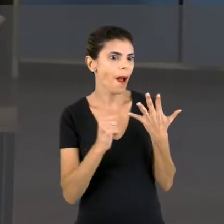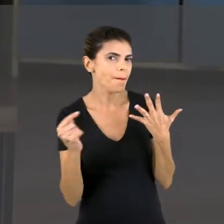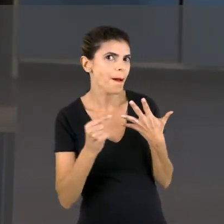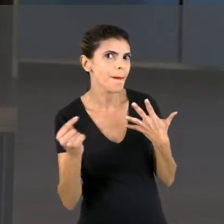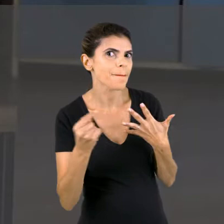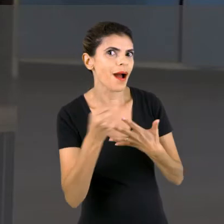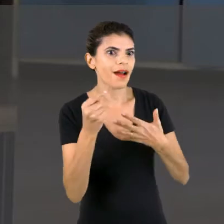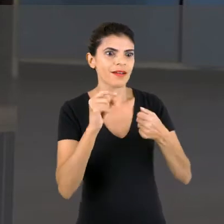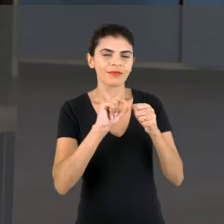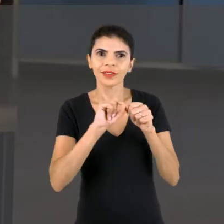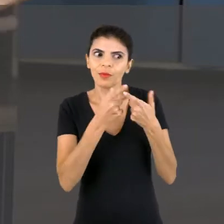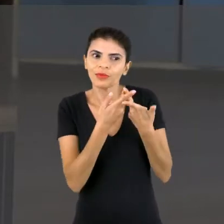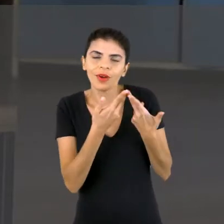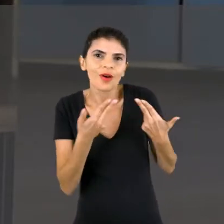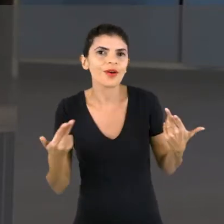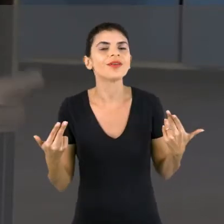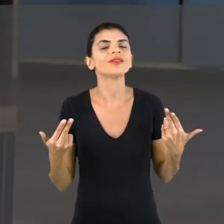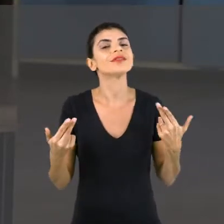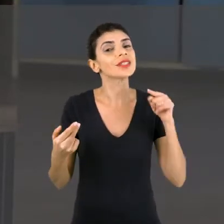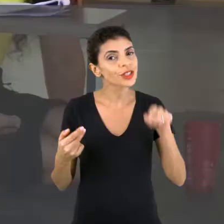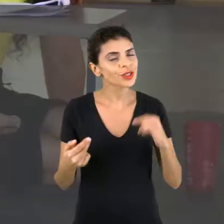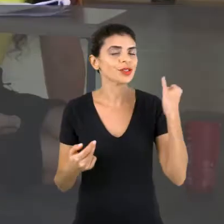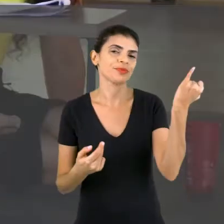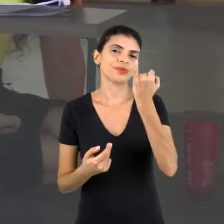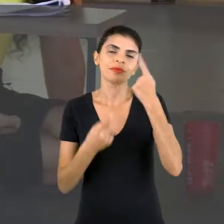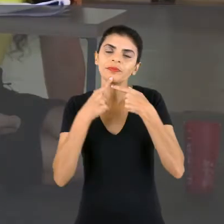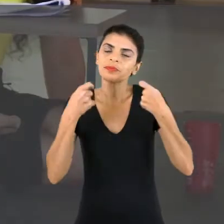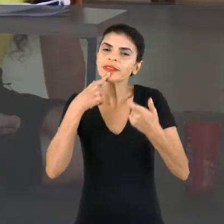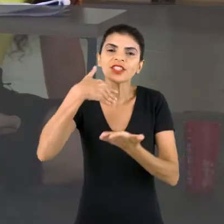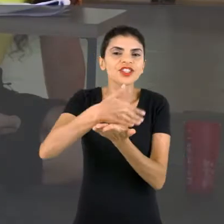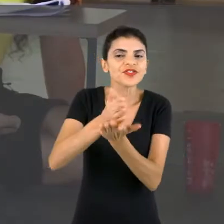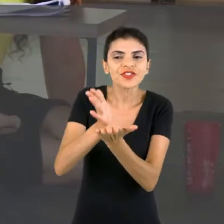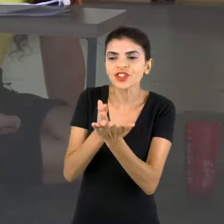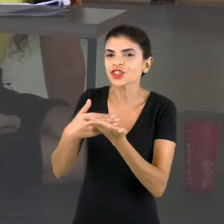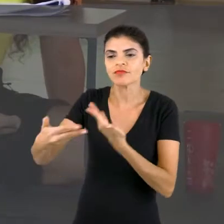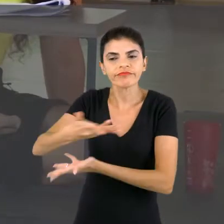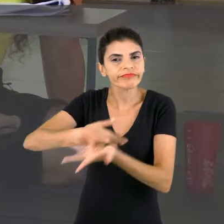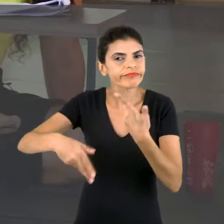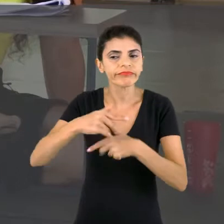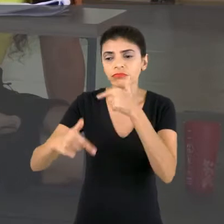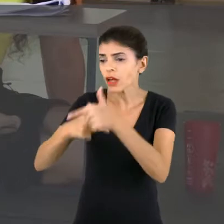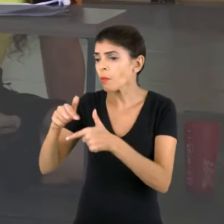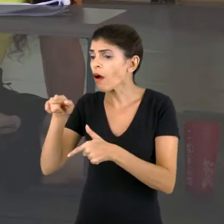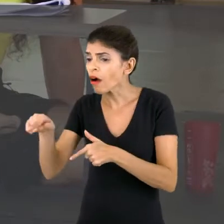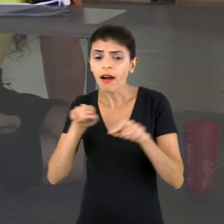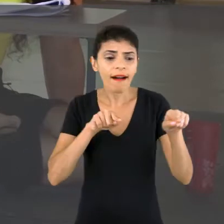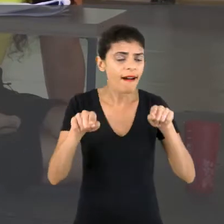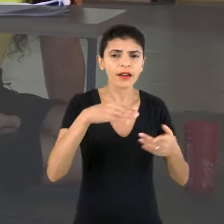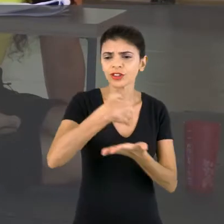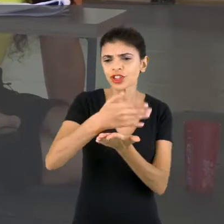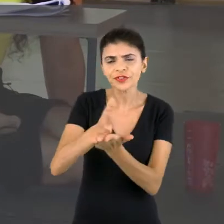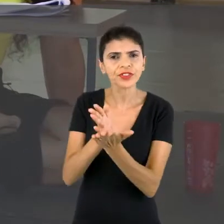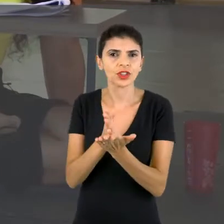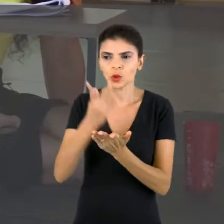de funções extras, externas ao estar em cena. E precisa ser dividido, né? Essas funções, elas precisam ser